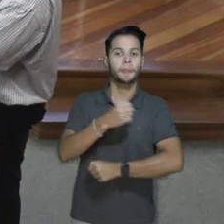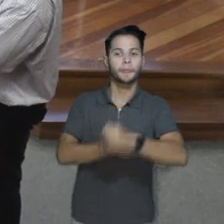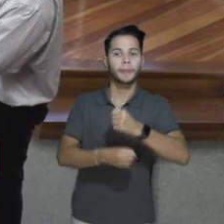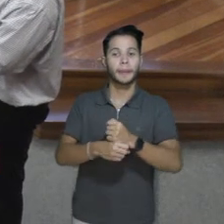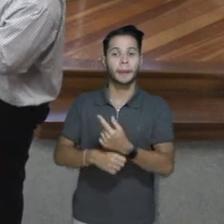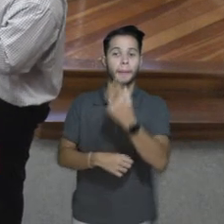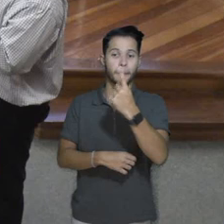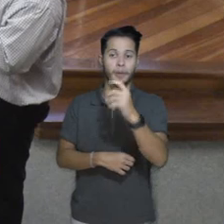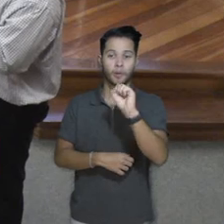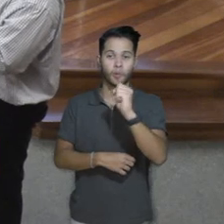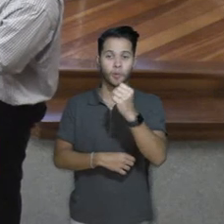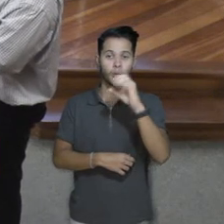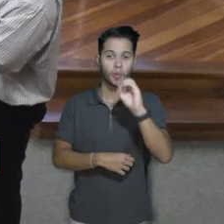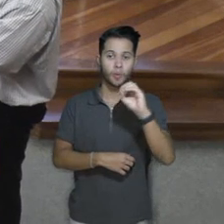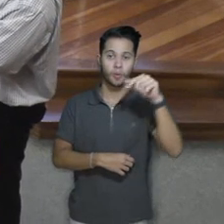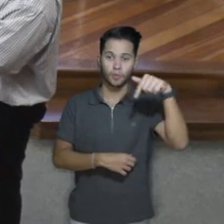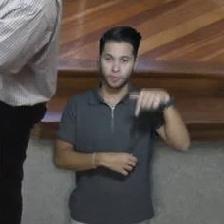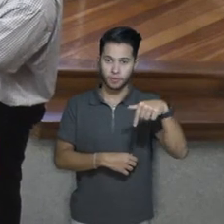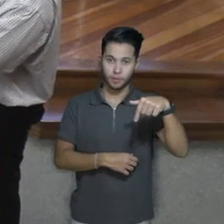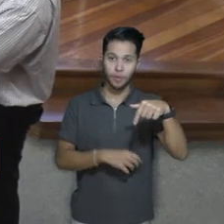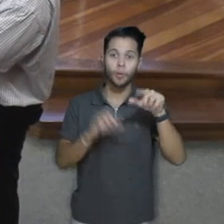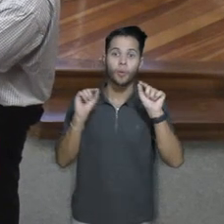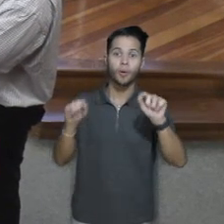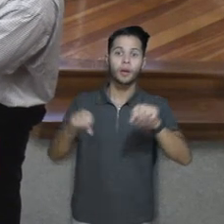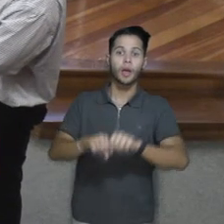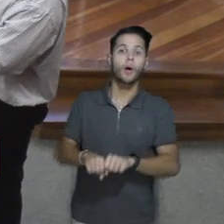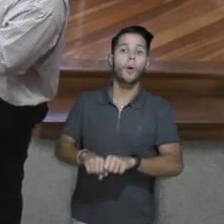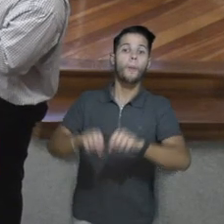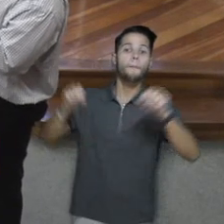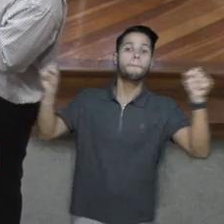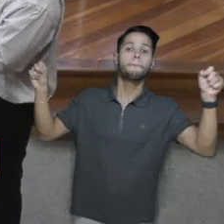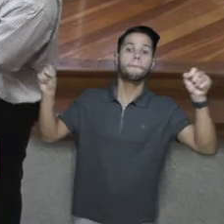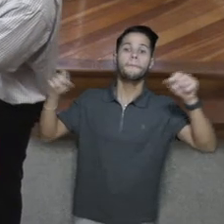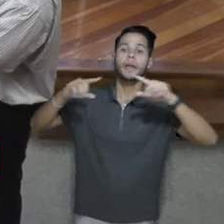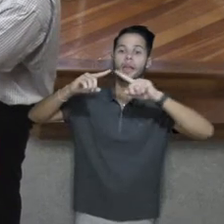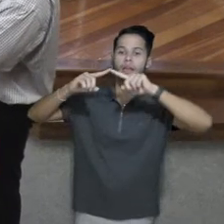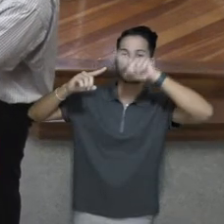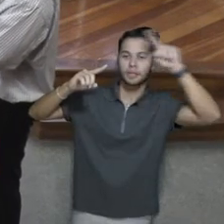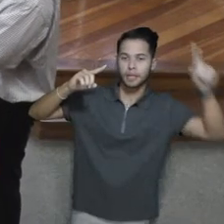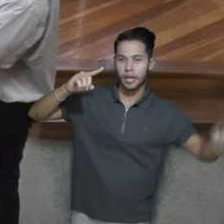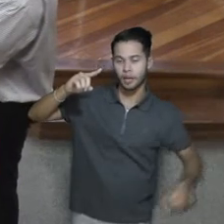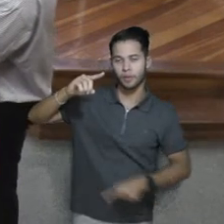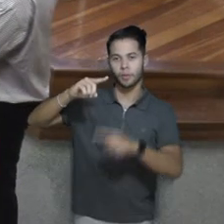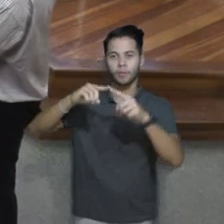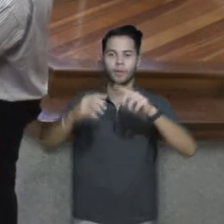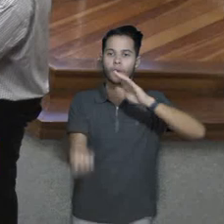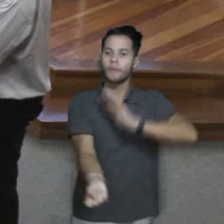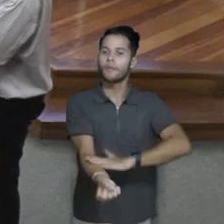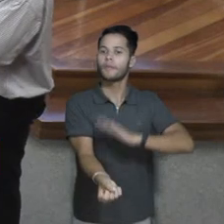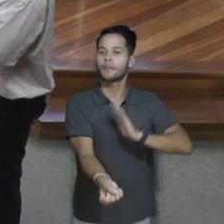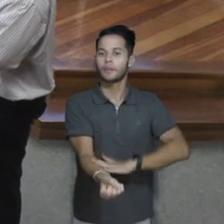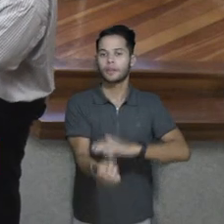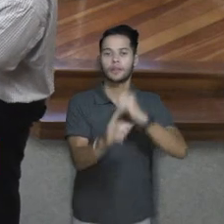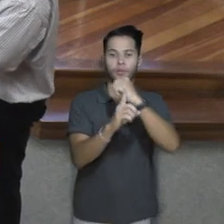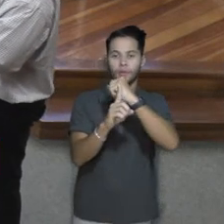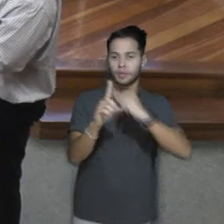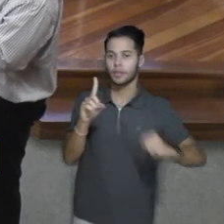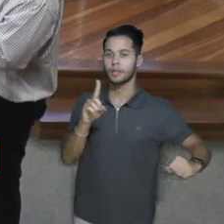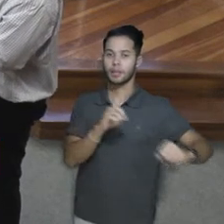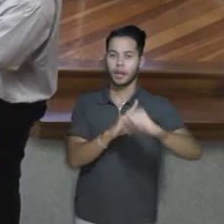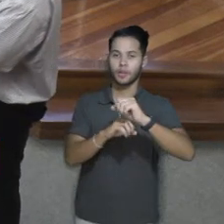1807 ao romper uns círculos viciosos aonde uma sociedade corrupta